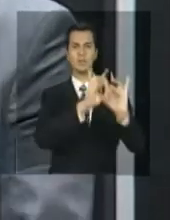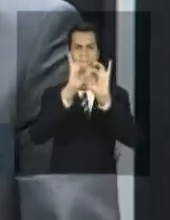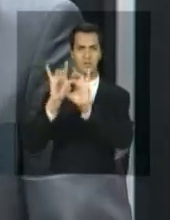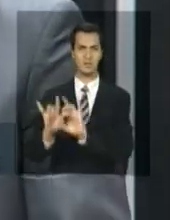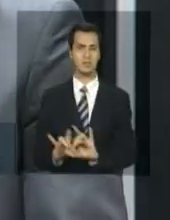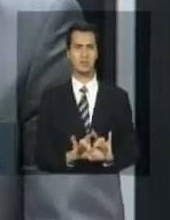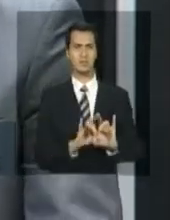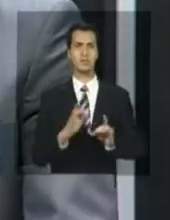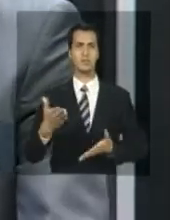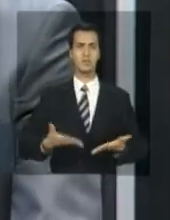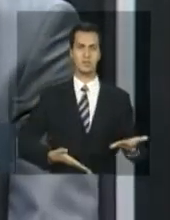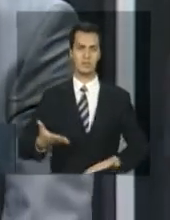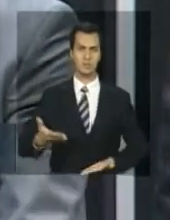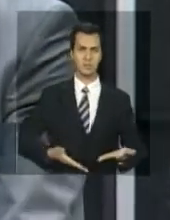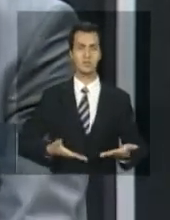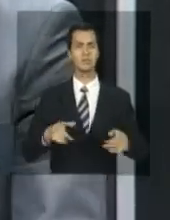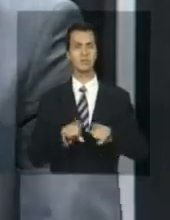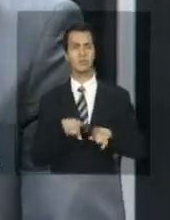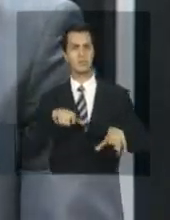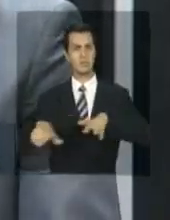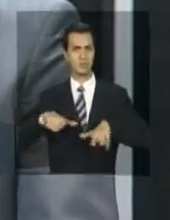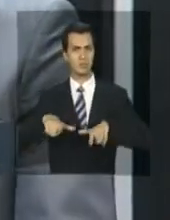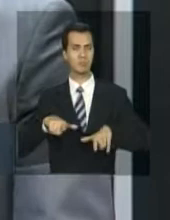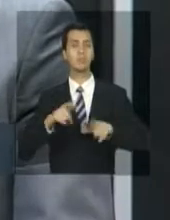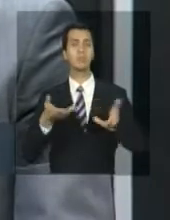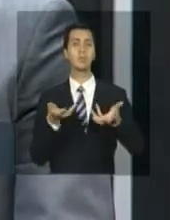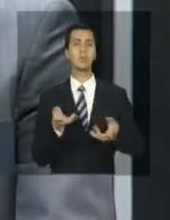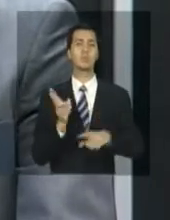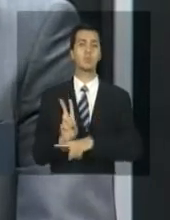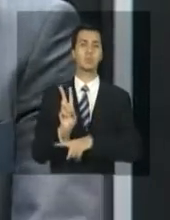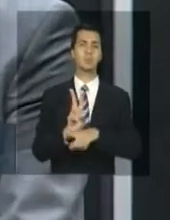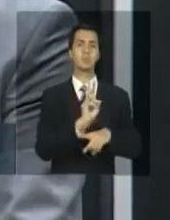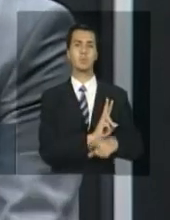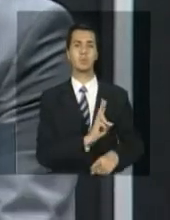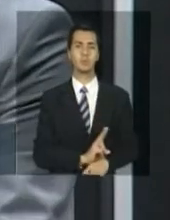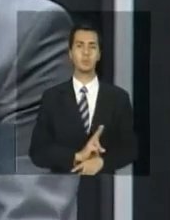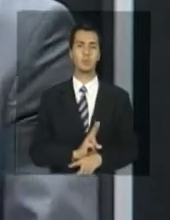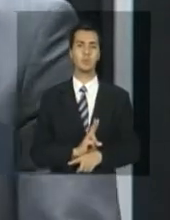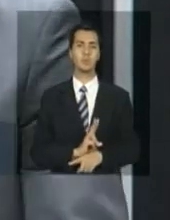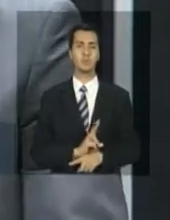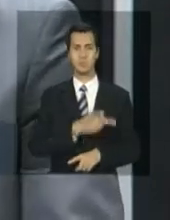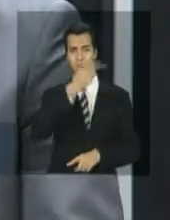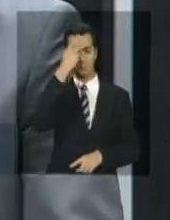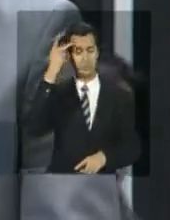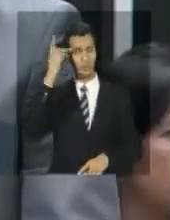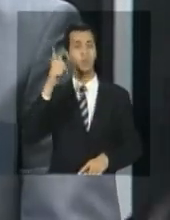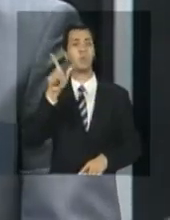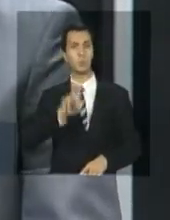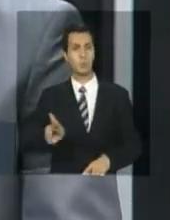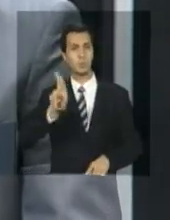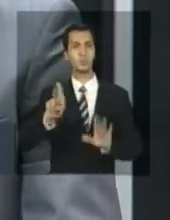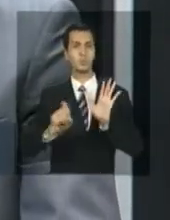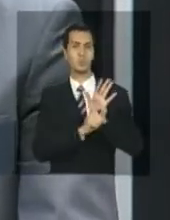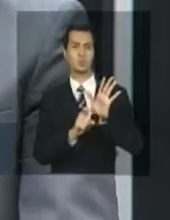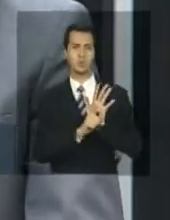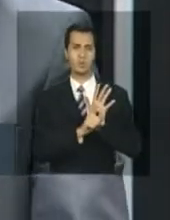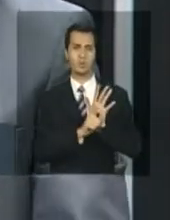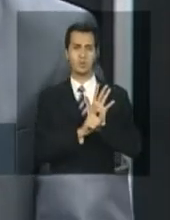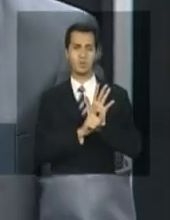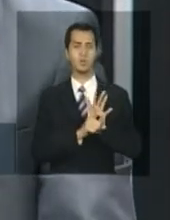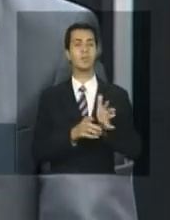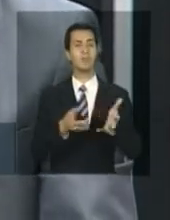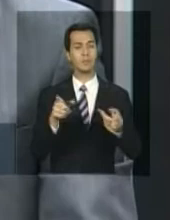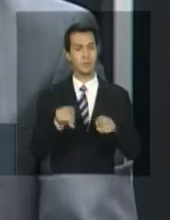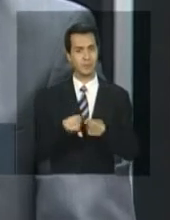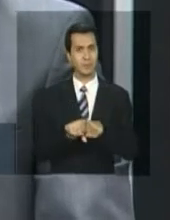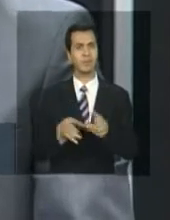de serviços e ações para garantir cuidado e tratamento para os dependentes químicos, reprimir